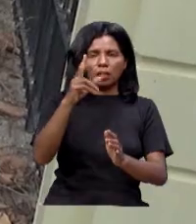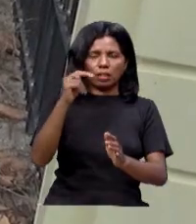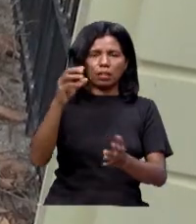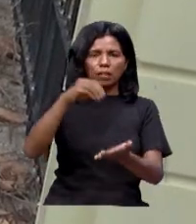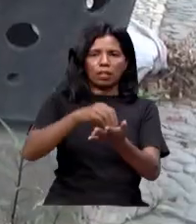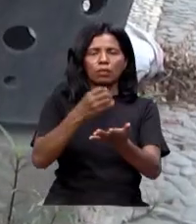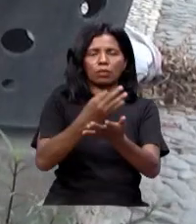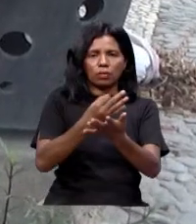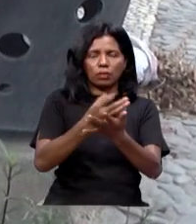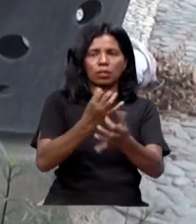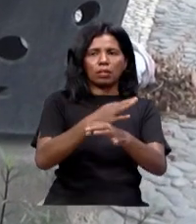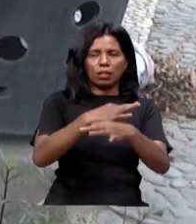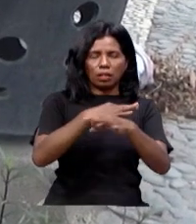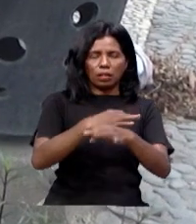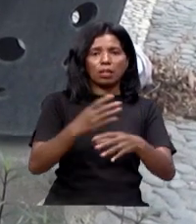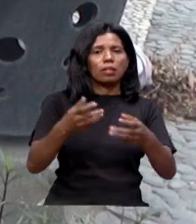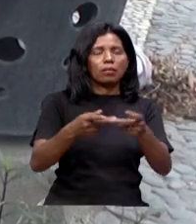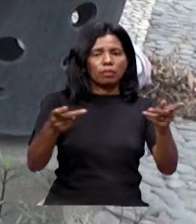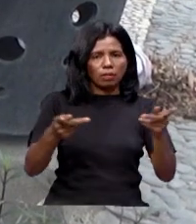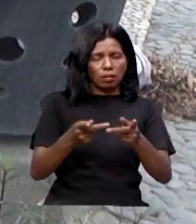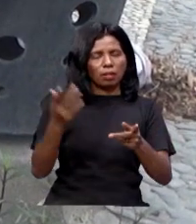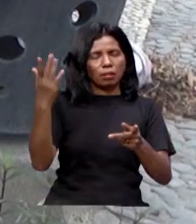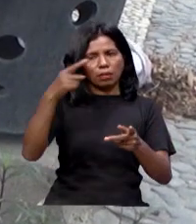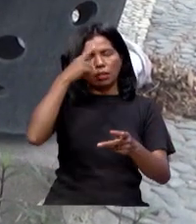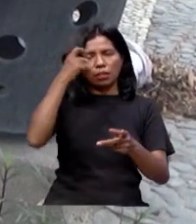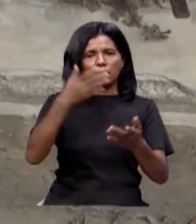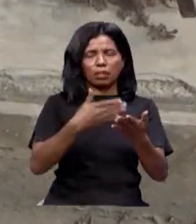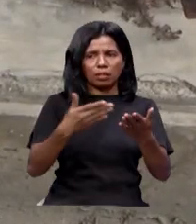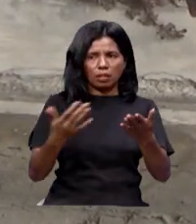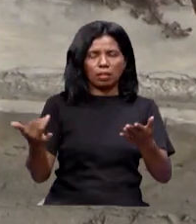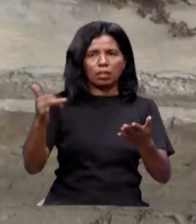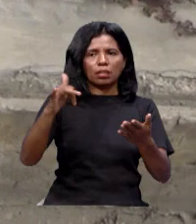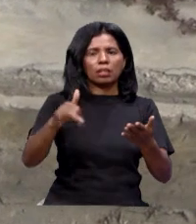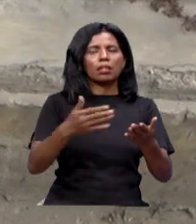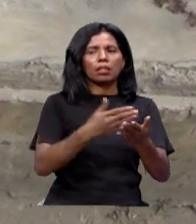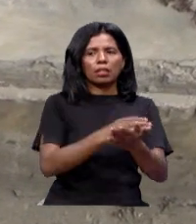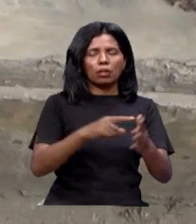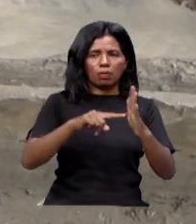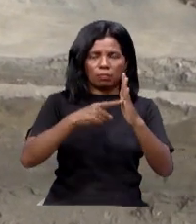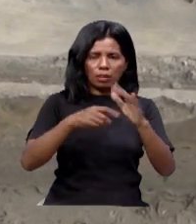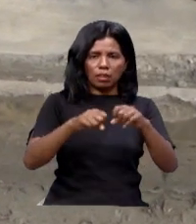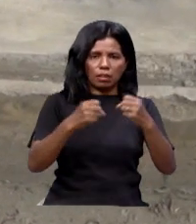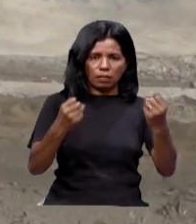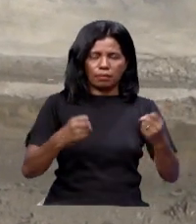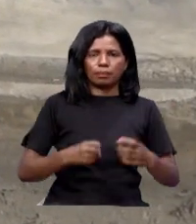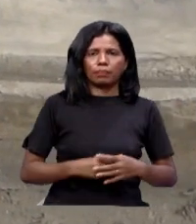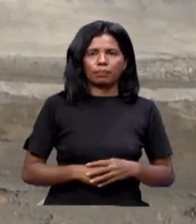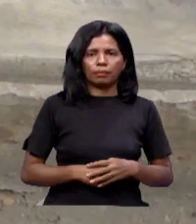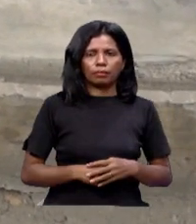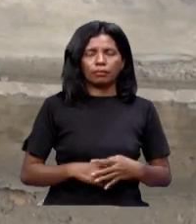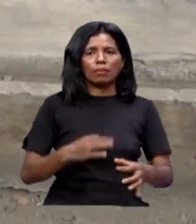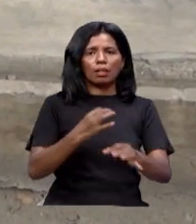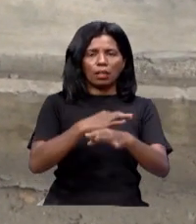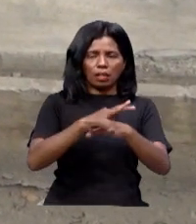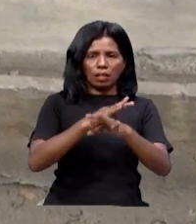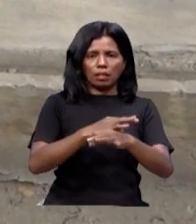osan, rodi hala manutenção, ba jardim refere. Tamba facilidade de balon e a jardim, né? Começa a tona. Manutenção,